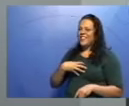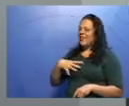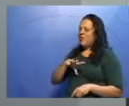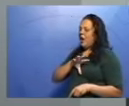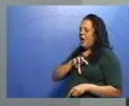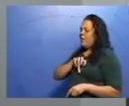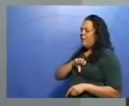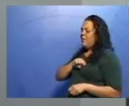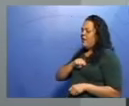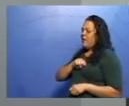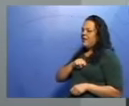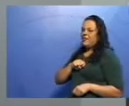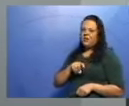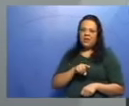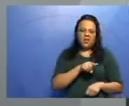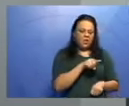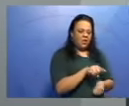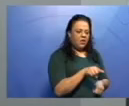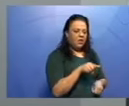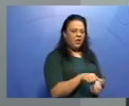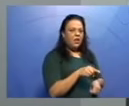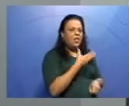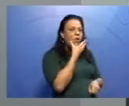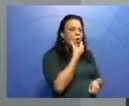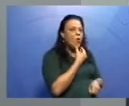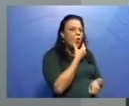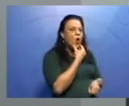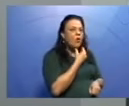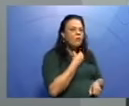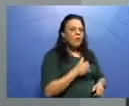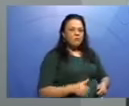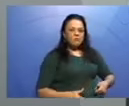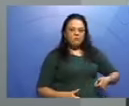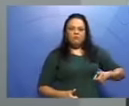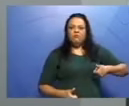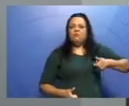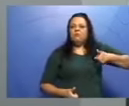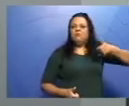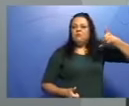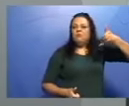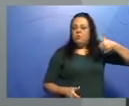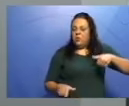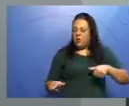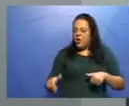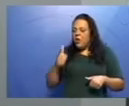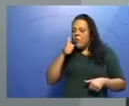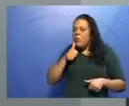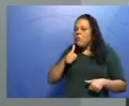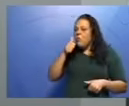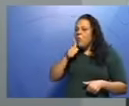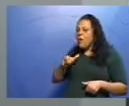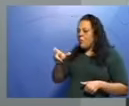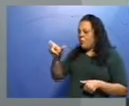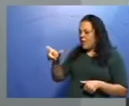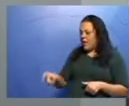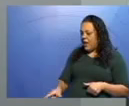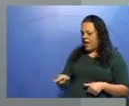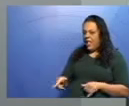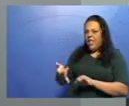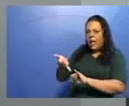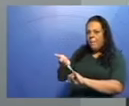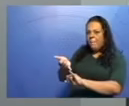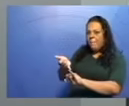Camilo, porque ele se sente lisonjeado. Porque uma mulher, a mulher, sua suposta